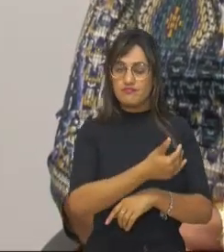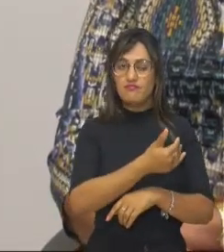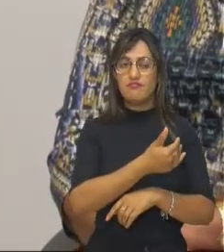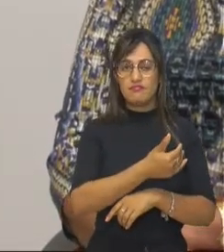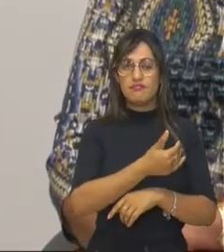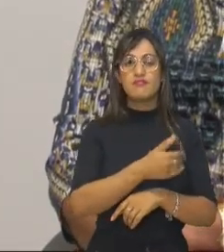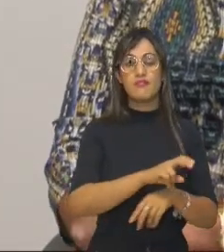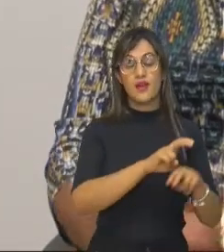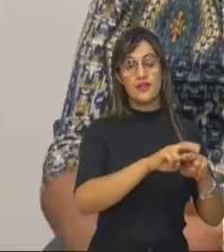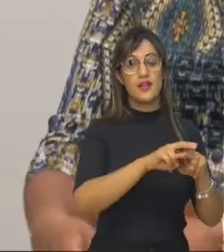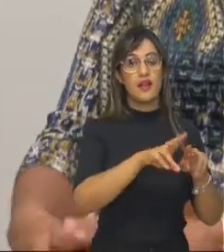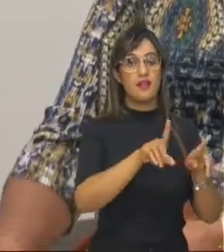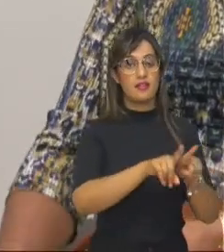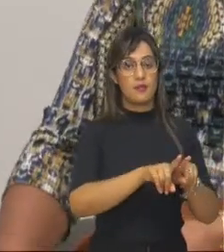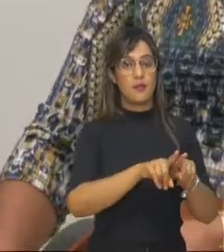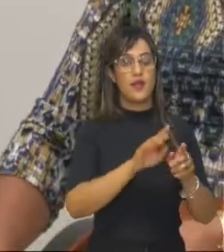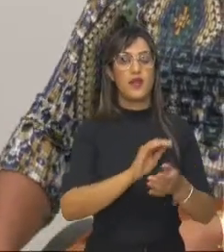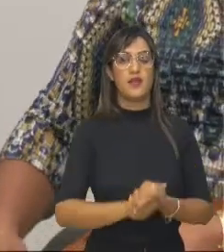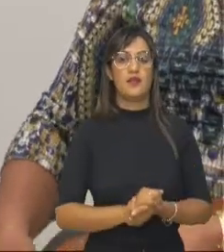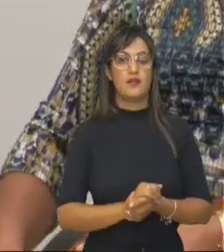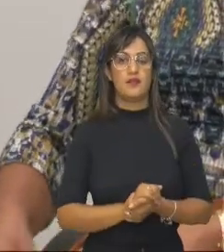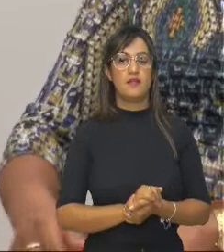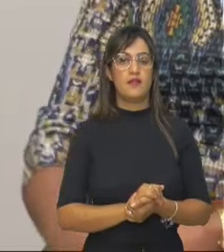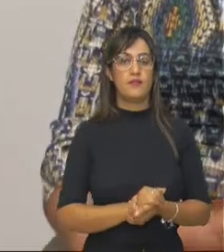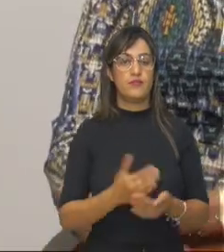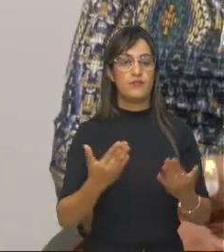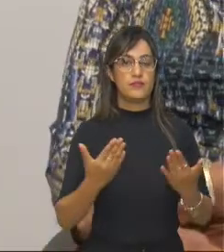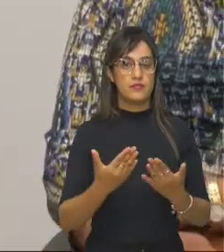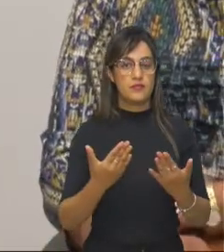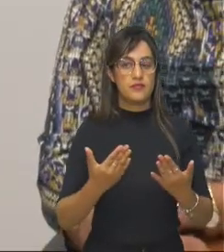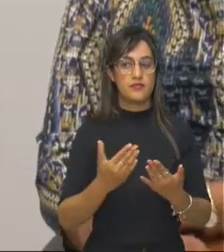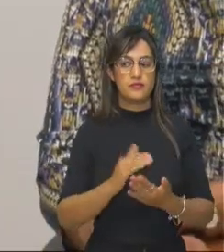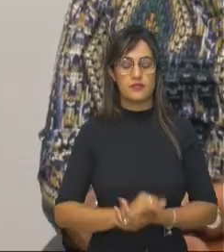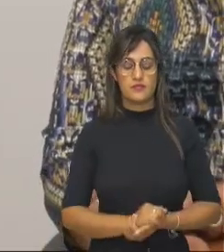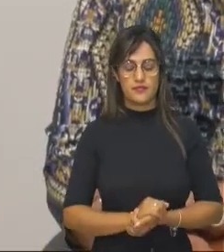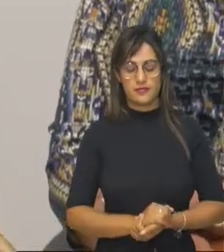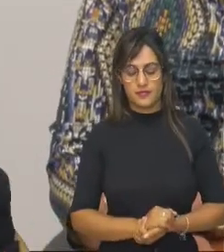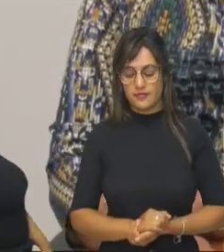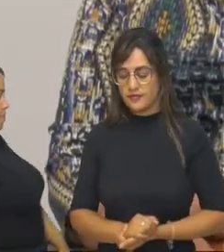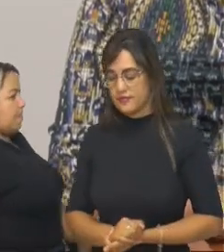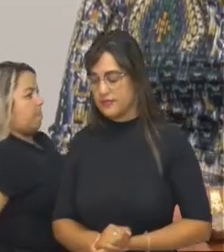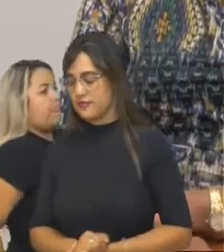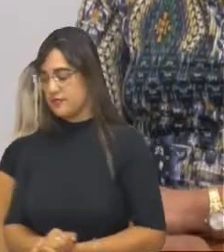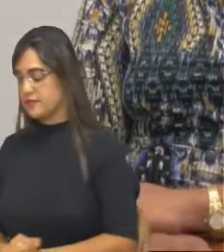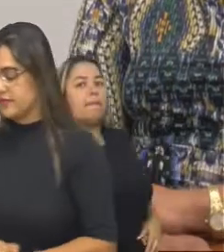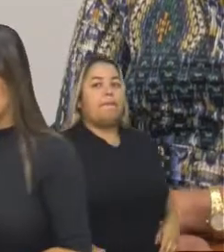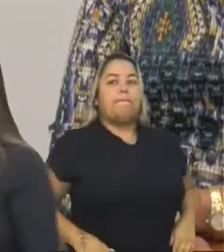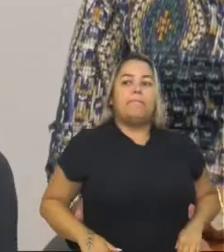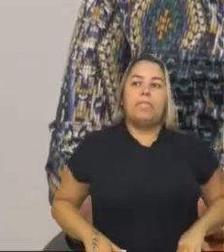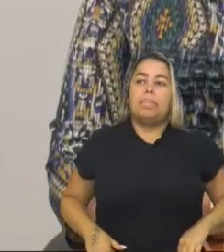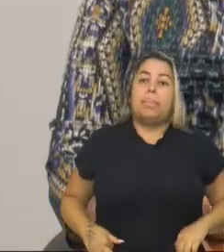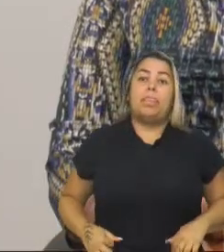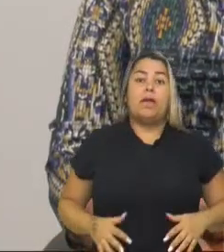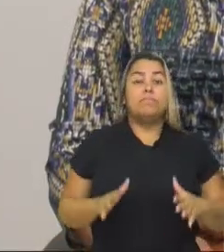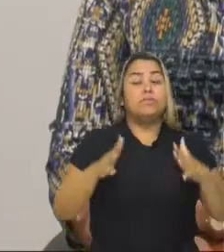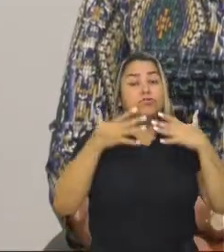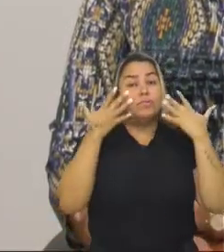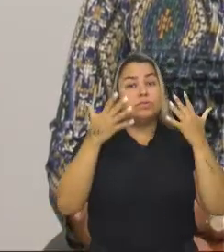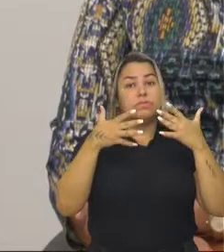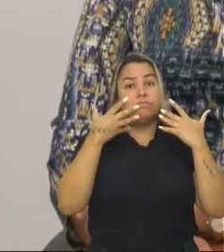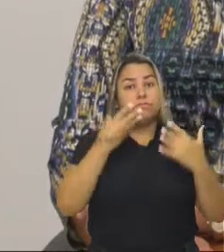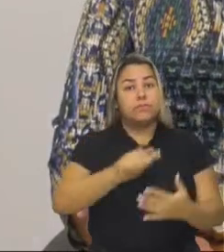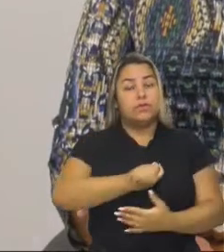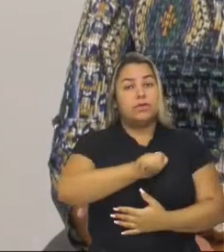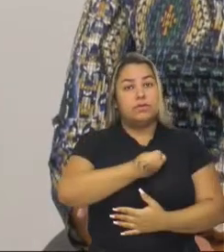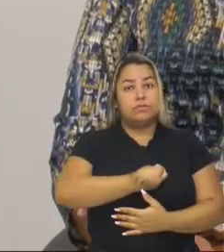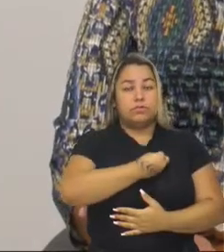mesa nos separa. E nesses transbordamentos todos, assim, de poder estar aqui, acho que também é de muita alegria poder estar desde